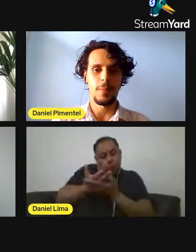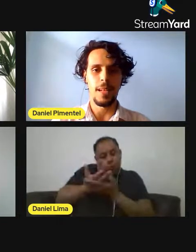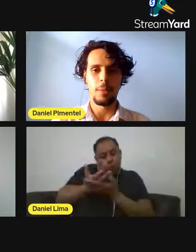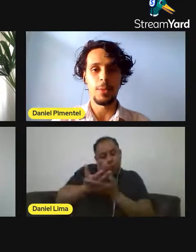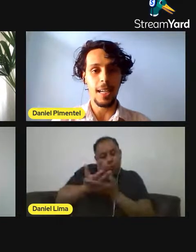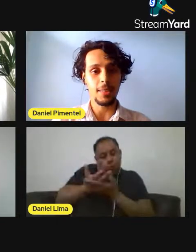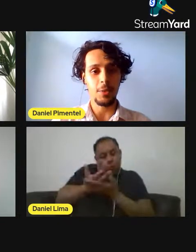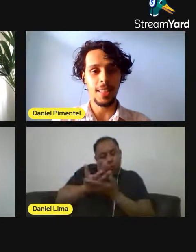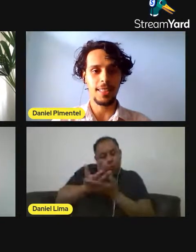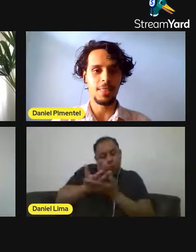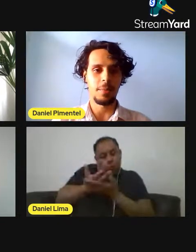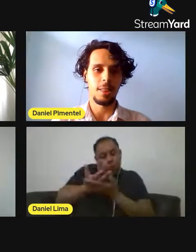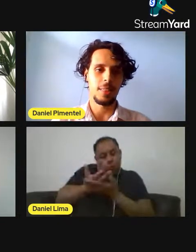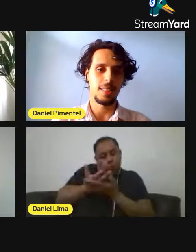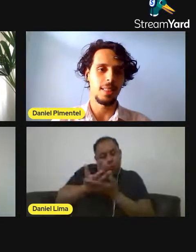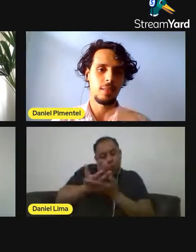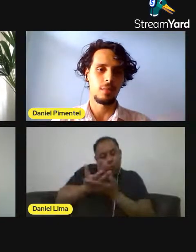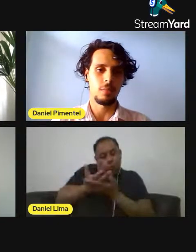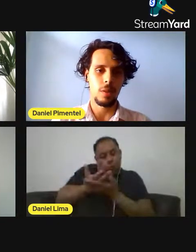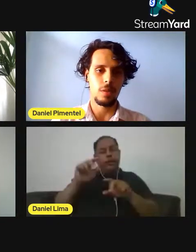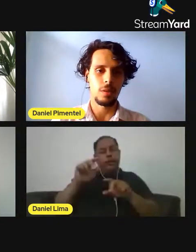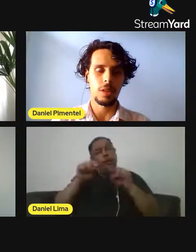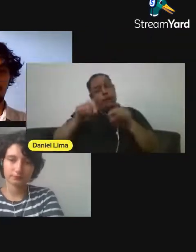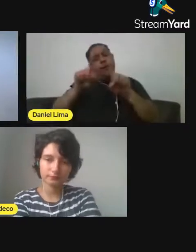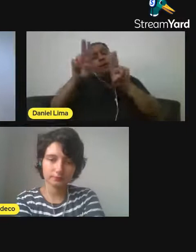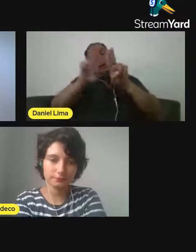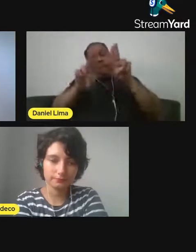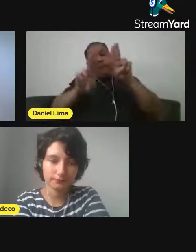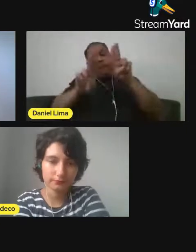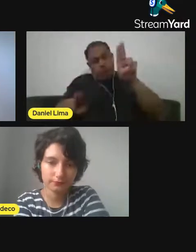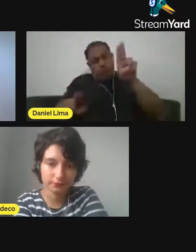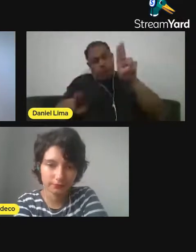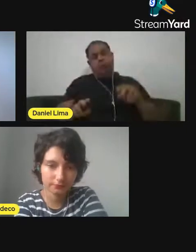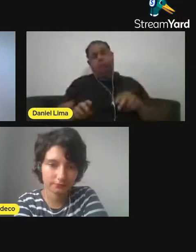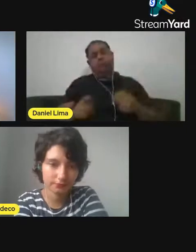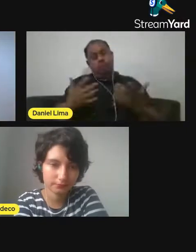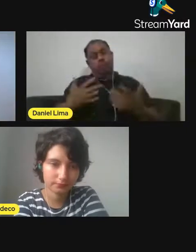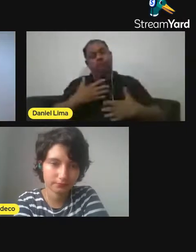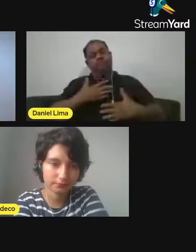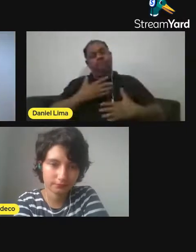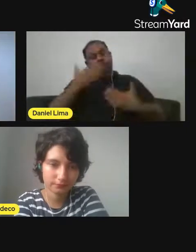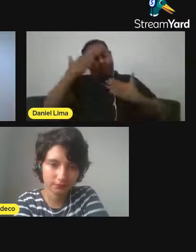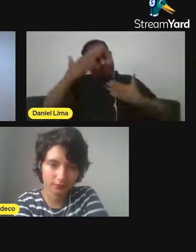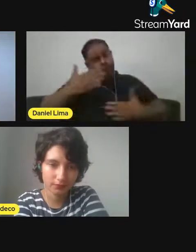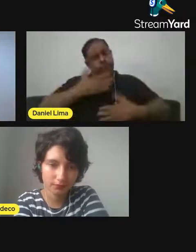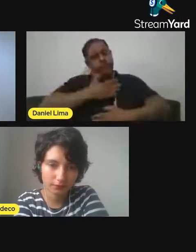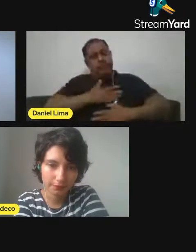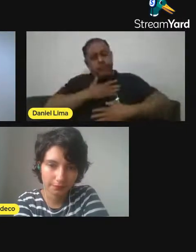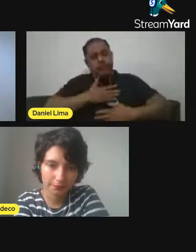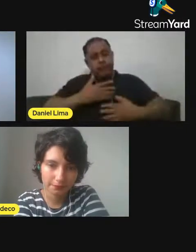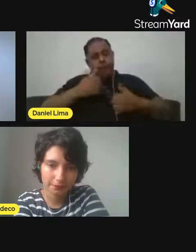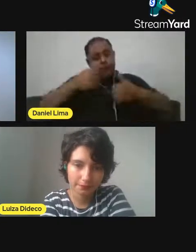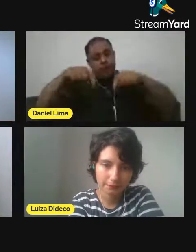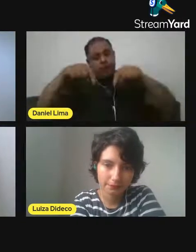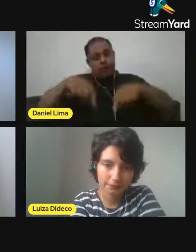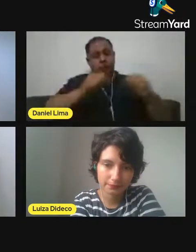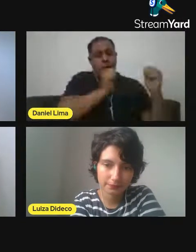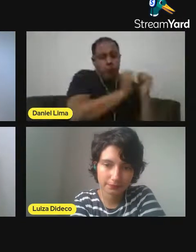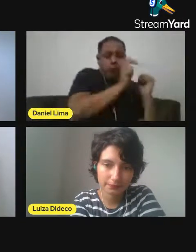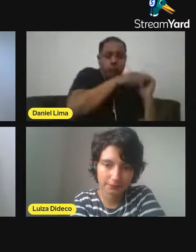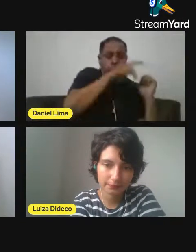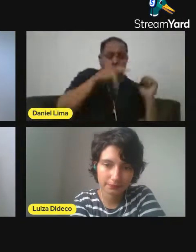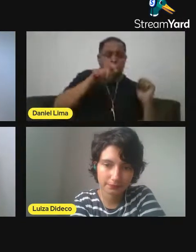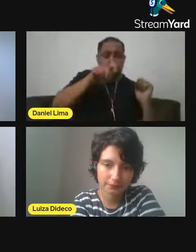Assim, é muito gratificante mesmo estar aqui com o professor Xavier, estar com a Luísa,